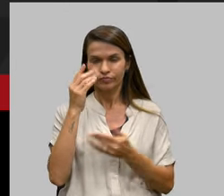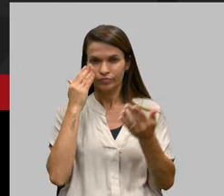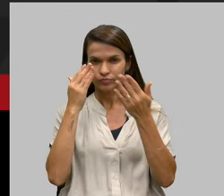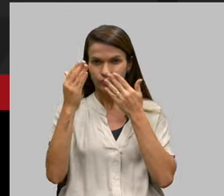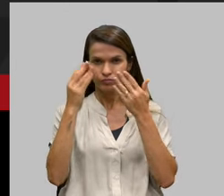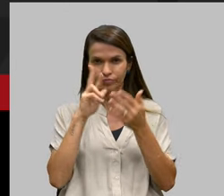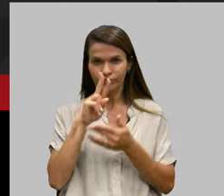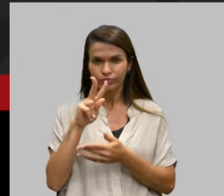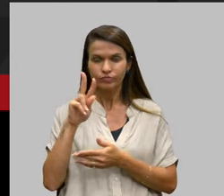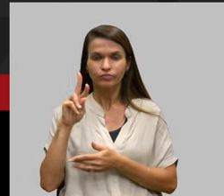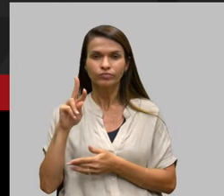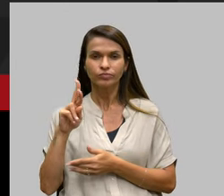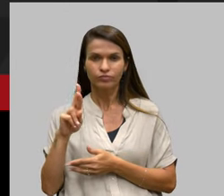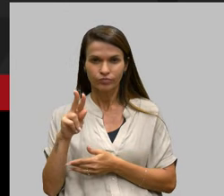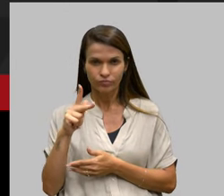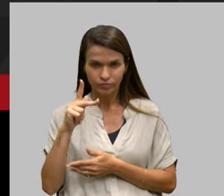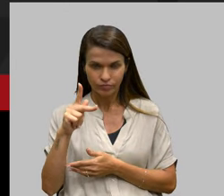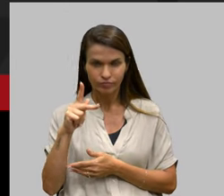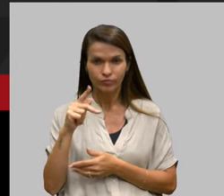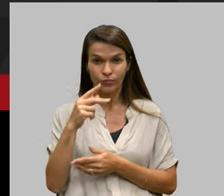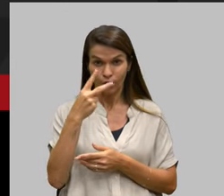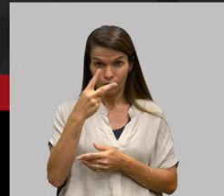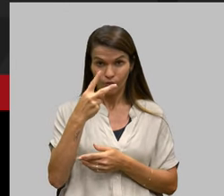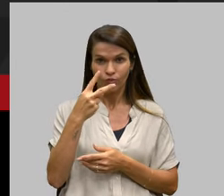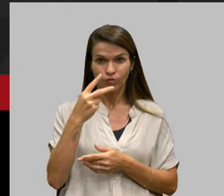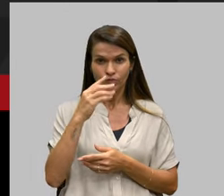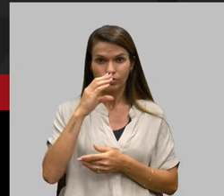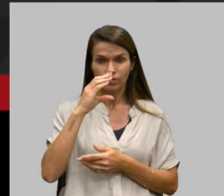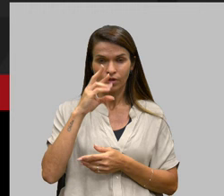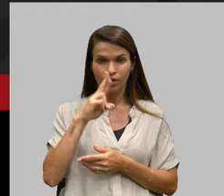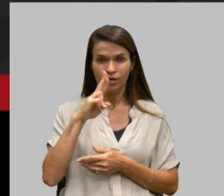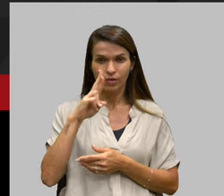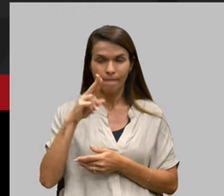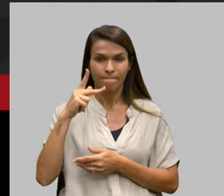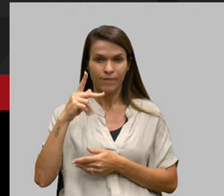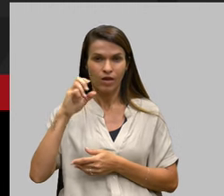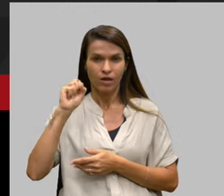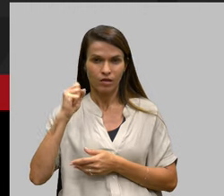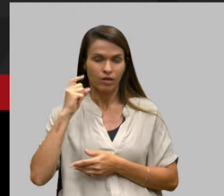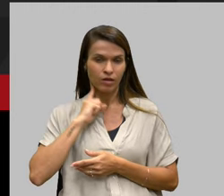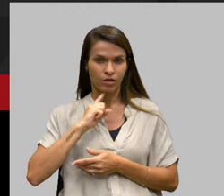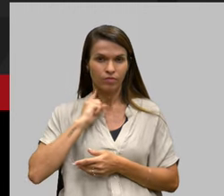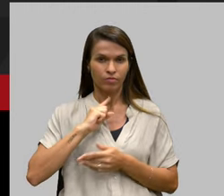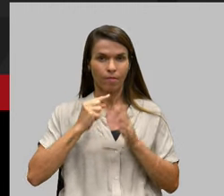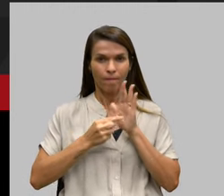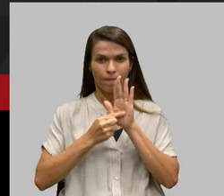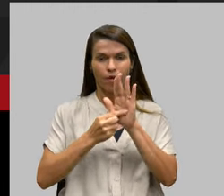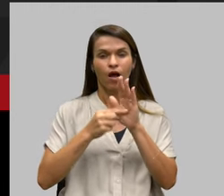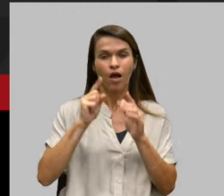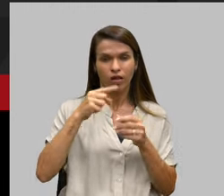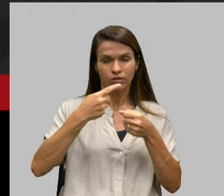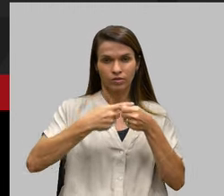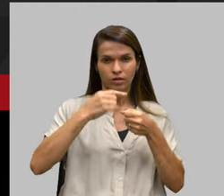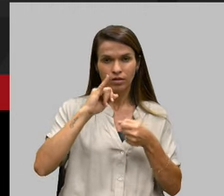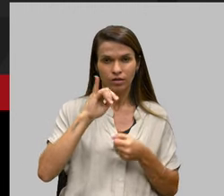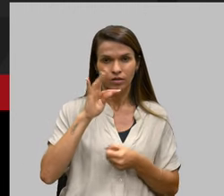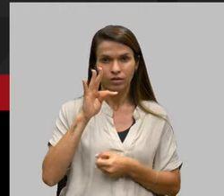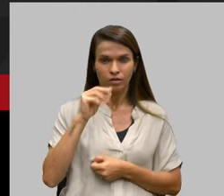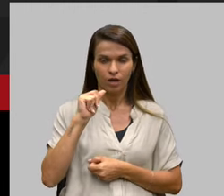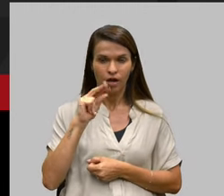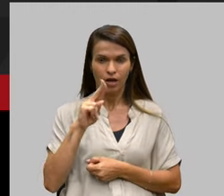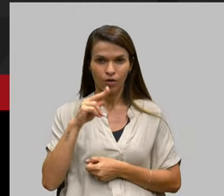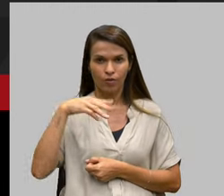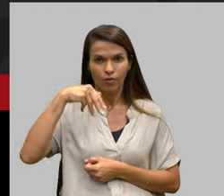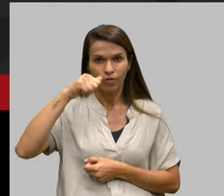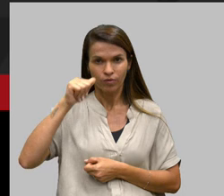regimes próprios dois rpps aqui de Minas se destacaram foi justamente Itaúna Minas Gerais e Três